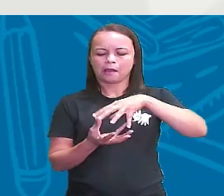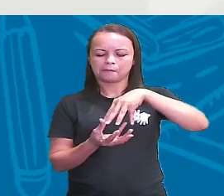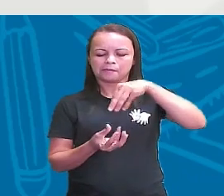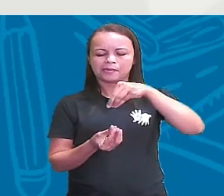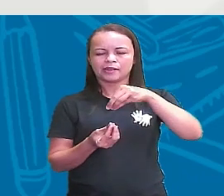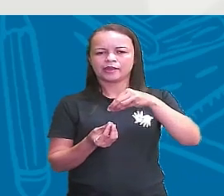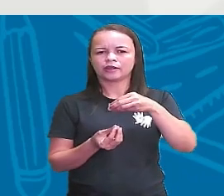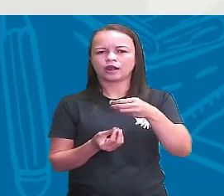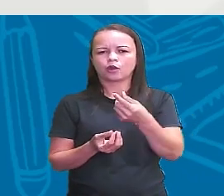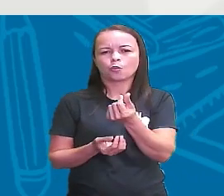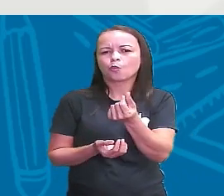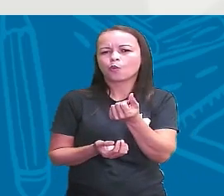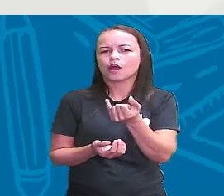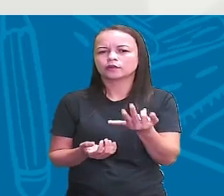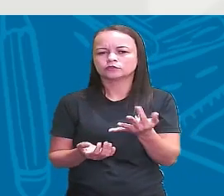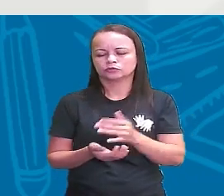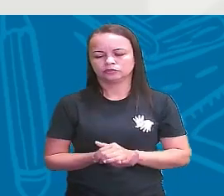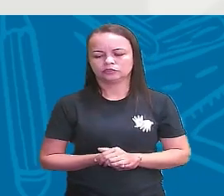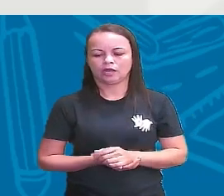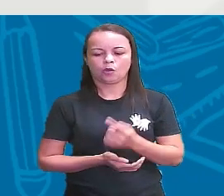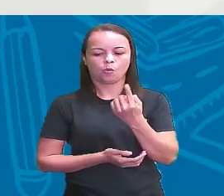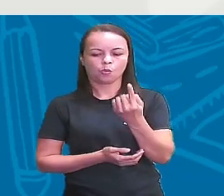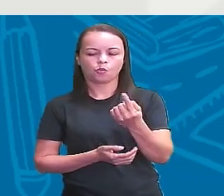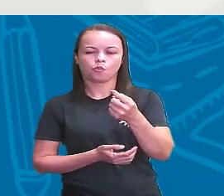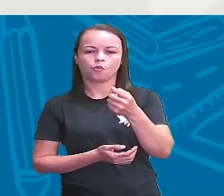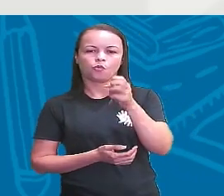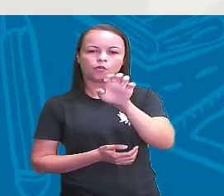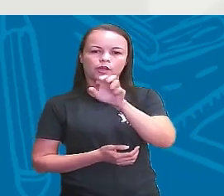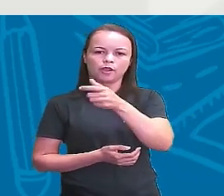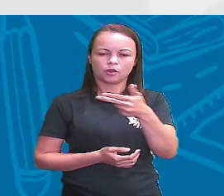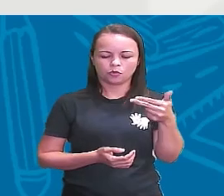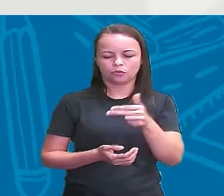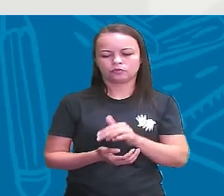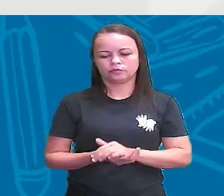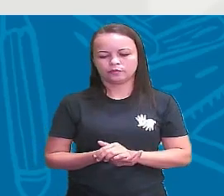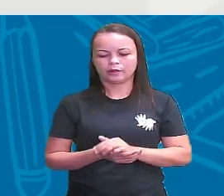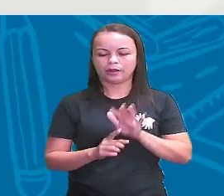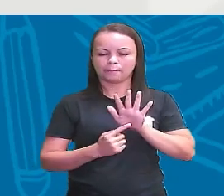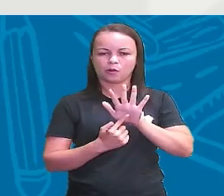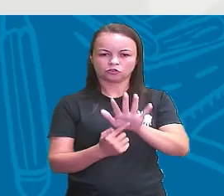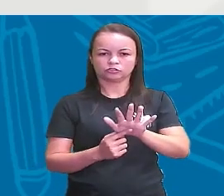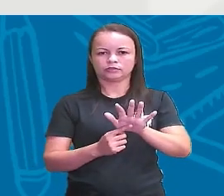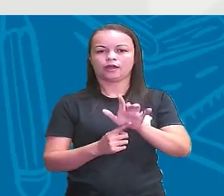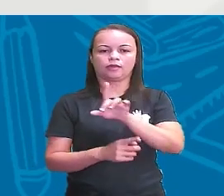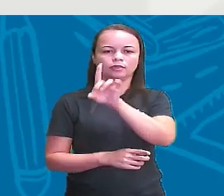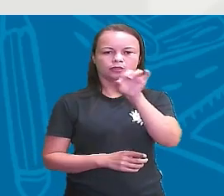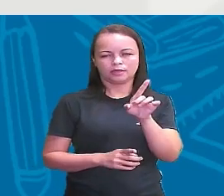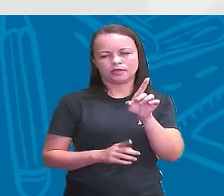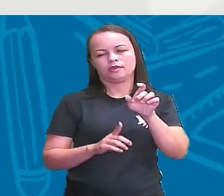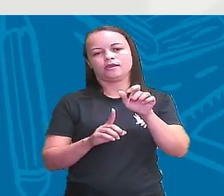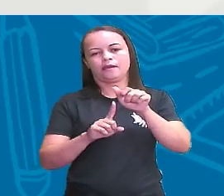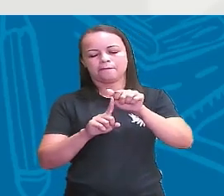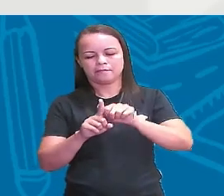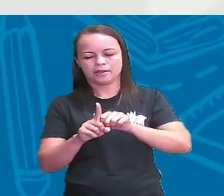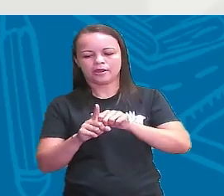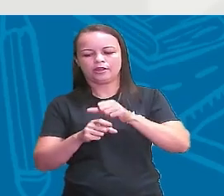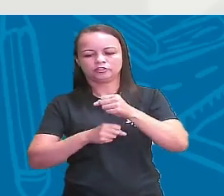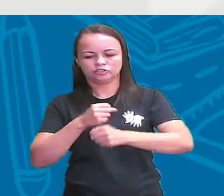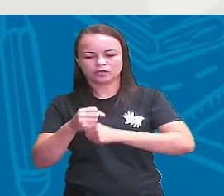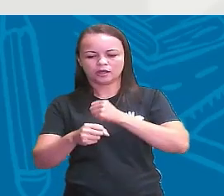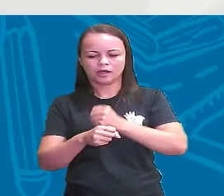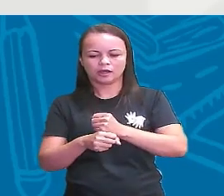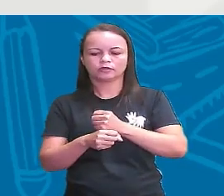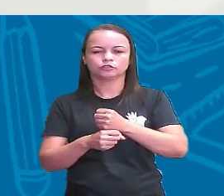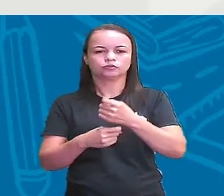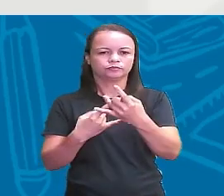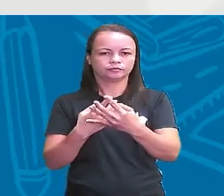Para indicar dia, mês, estação ou ano, a gente em espanhol usa o